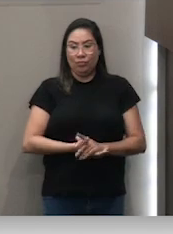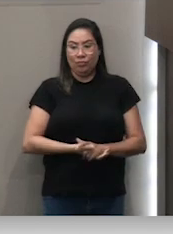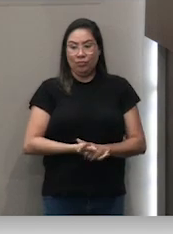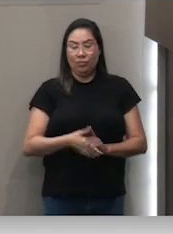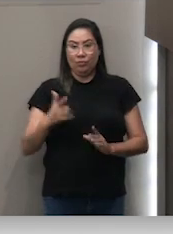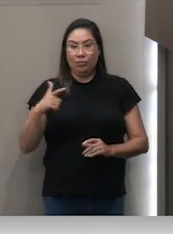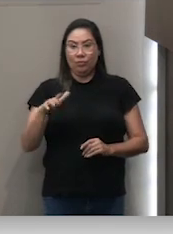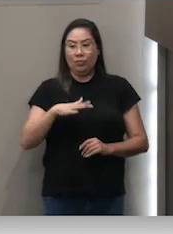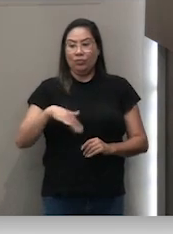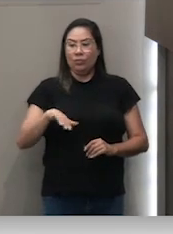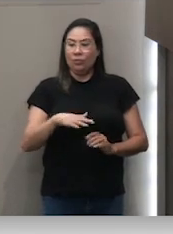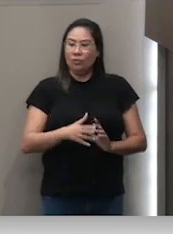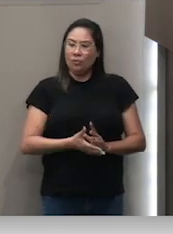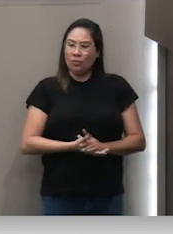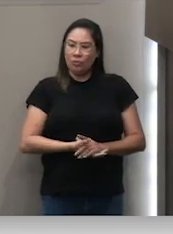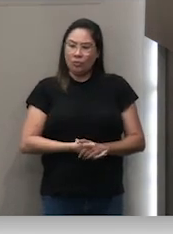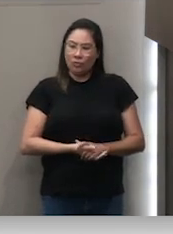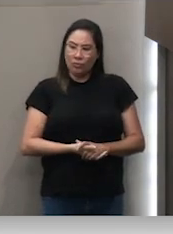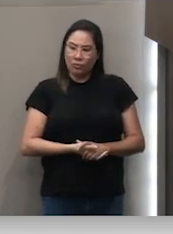situação.